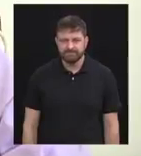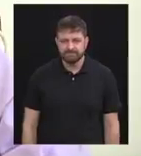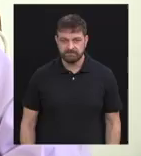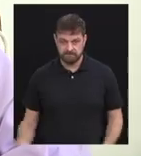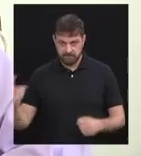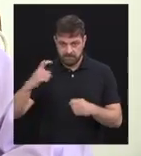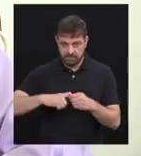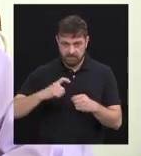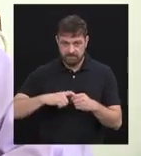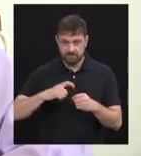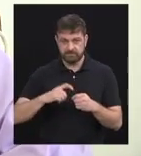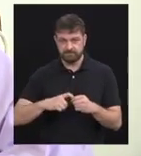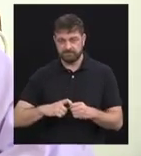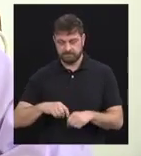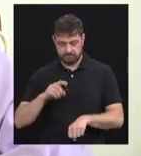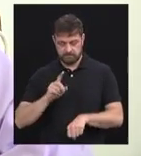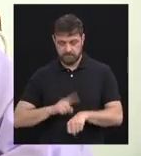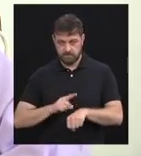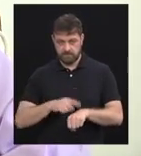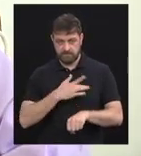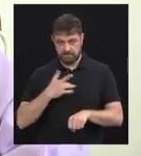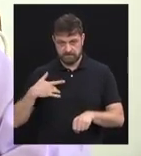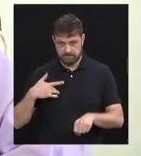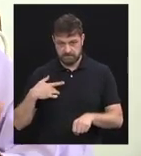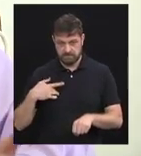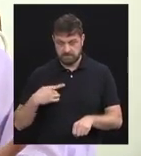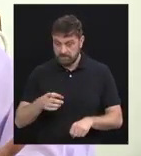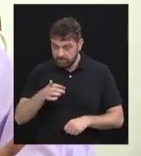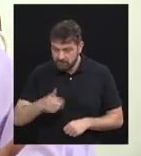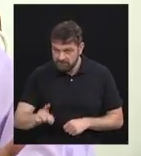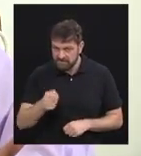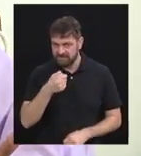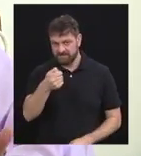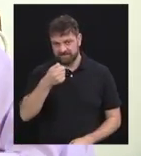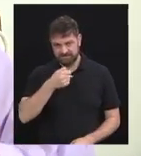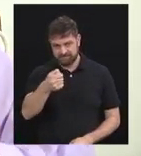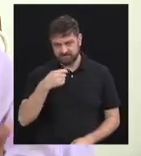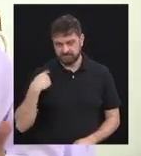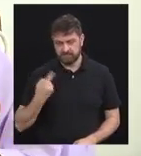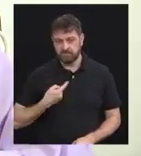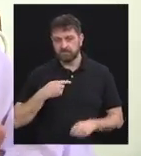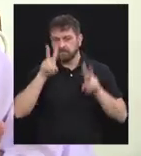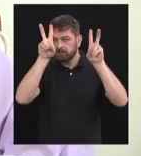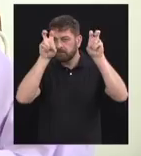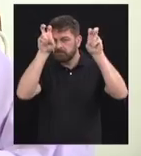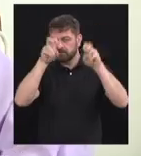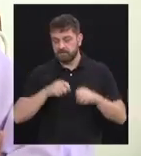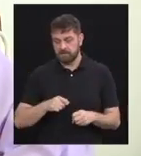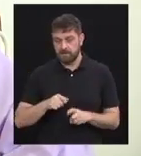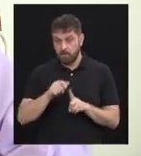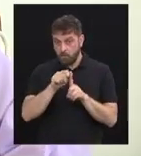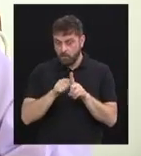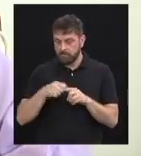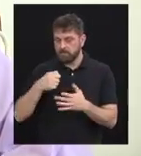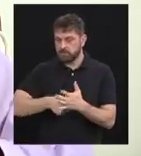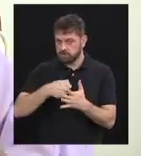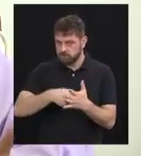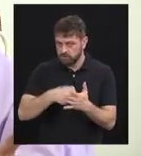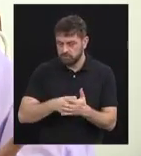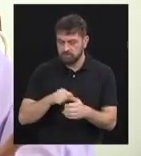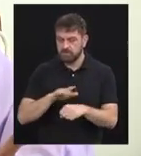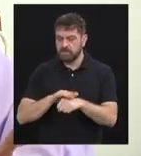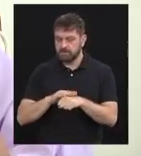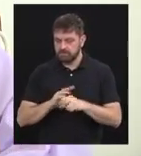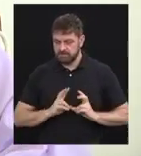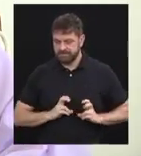Estamos de volta com o Momento Saúde no terceiro e último bloco. Estamos falando aqui sobre o mês de luta contra o câncer de mama, o